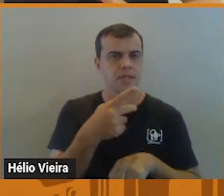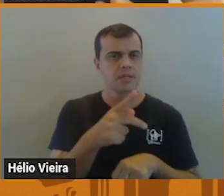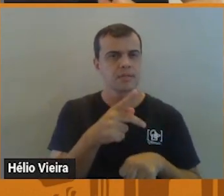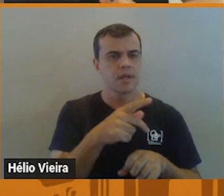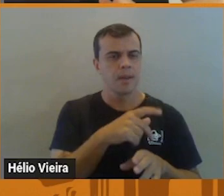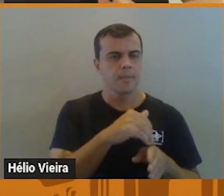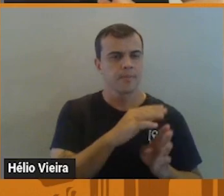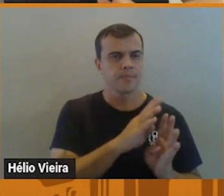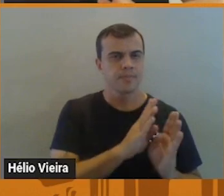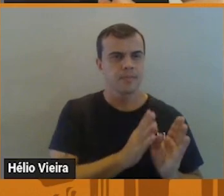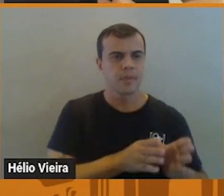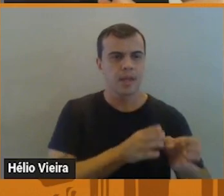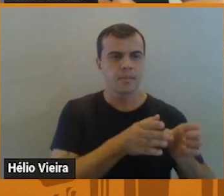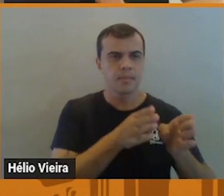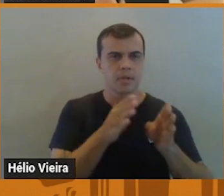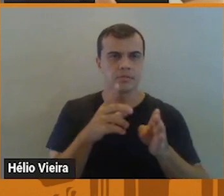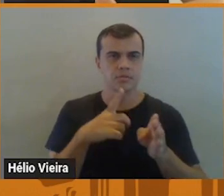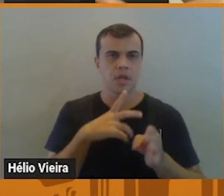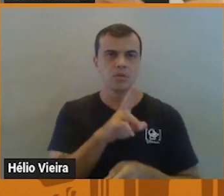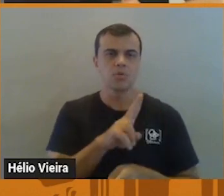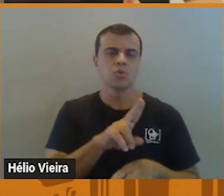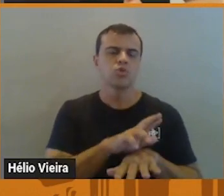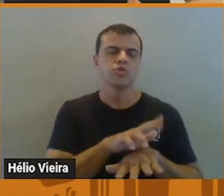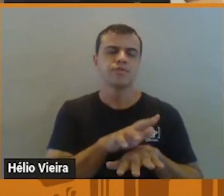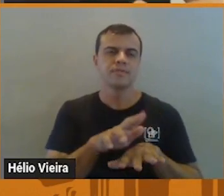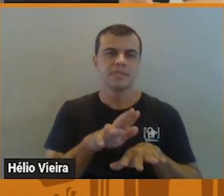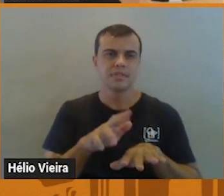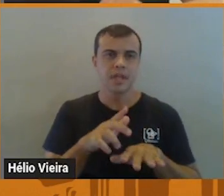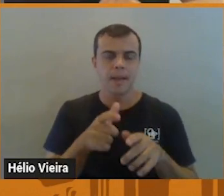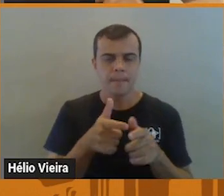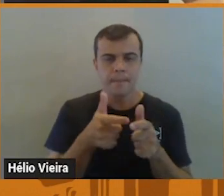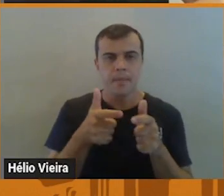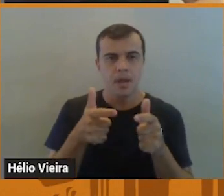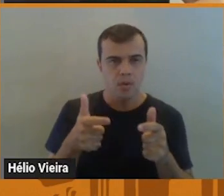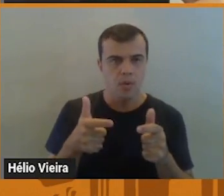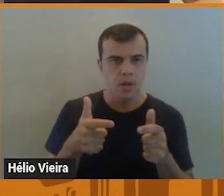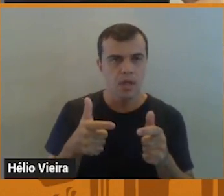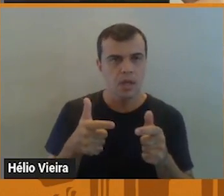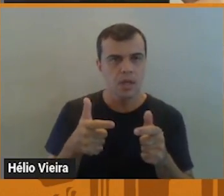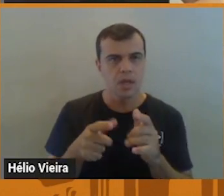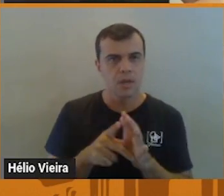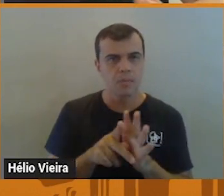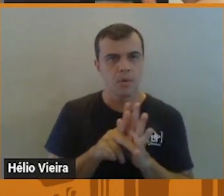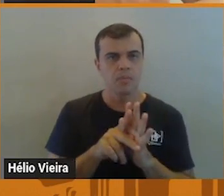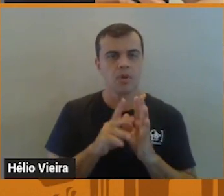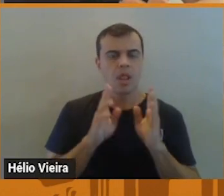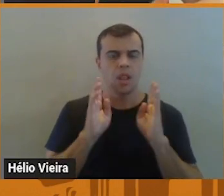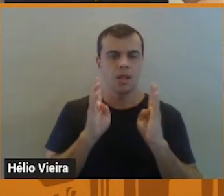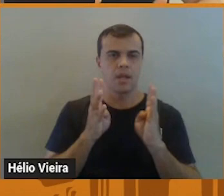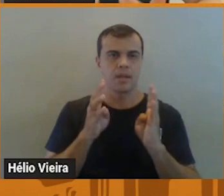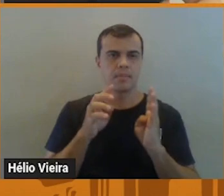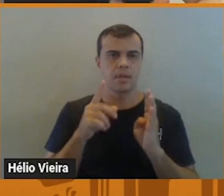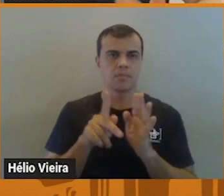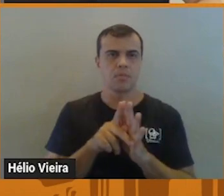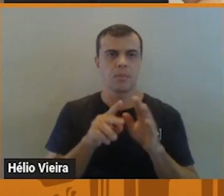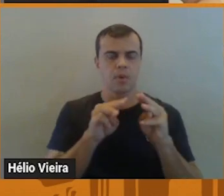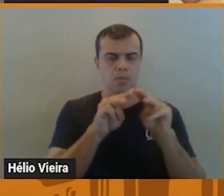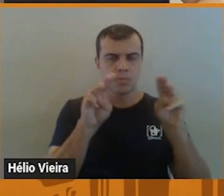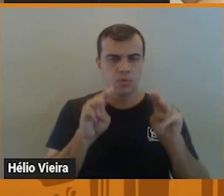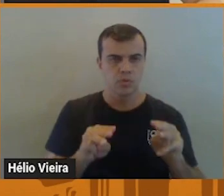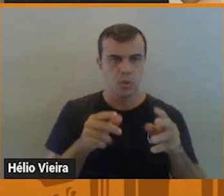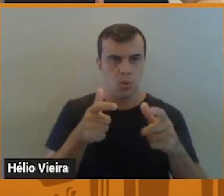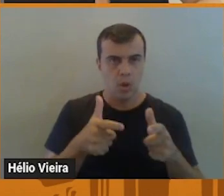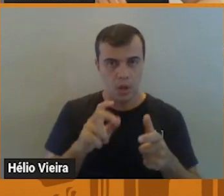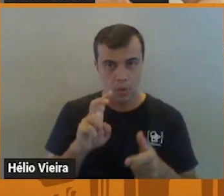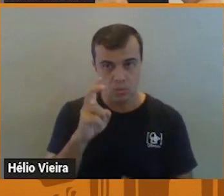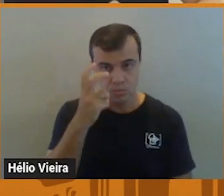prédios hoje, eles têm usos diversos e a grande maioria se tornou o Circuito Liberdade, que é um circuito de museus e centros